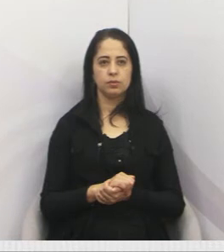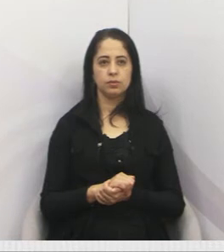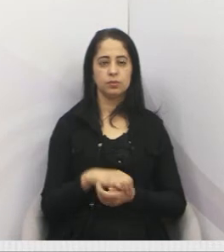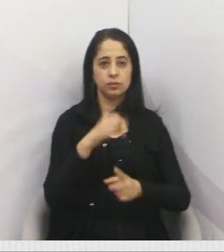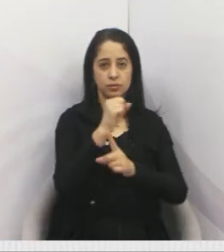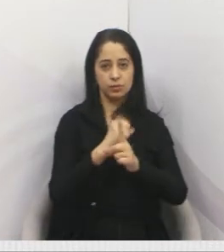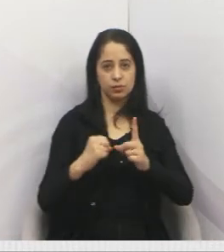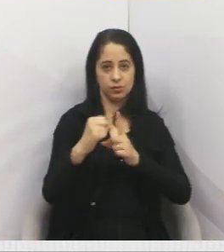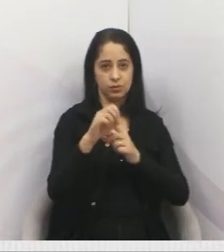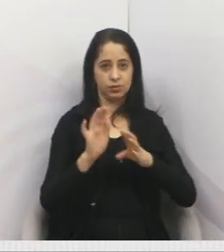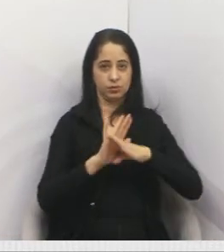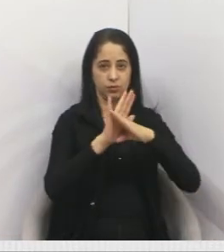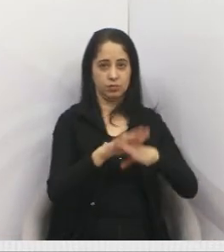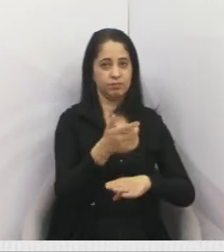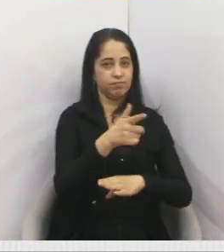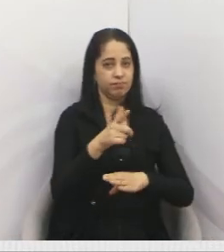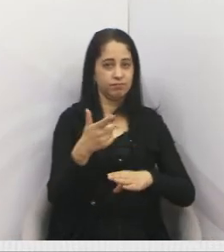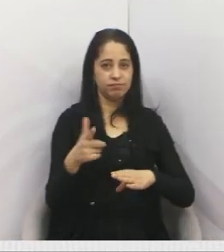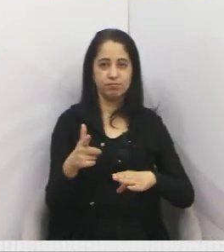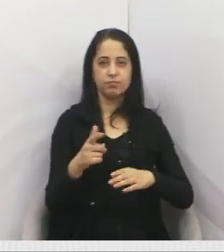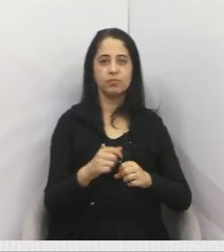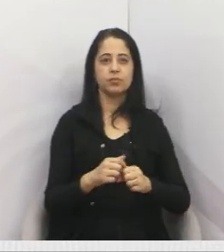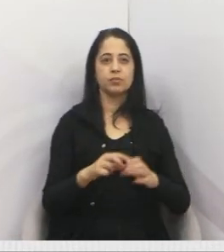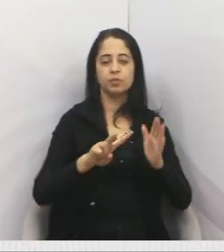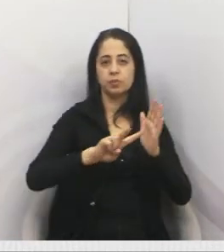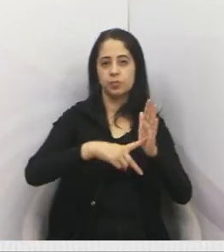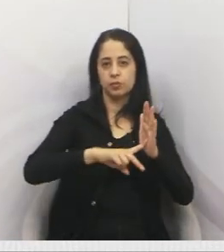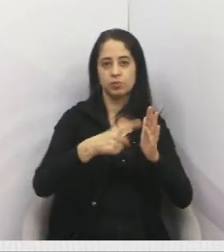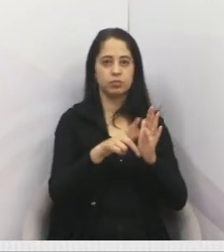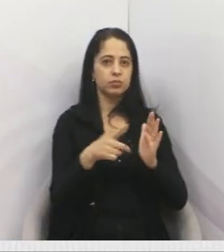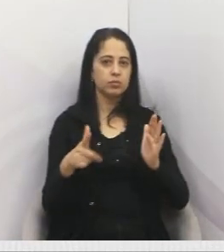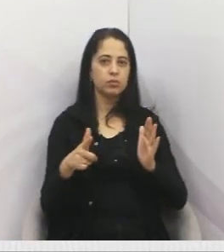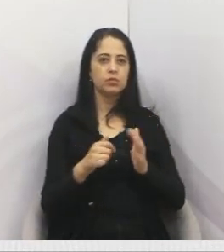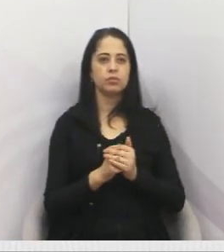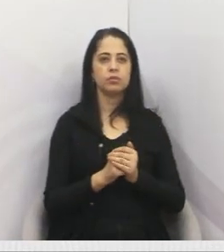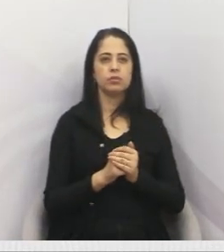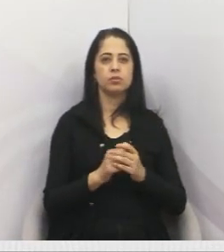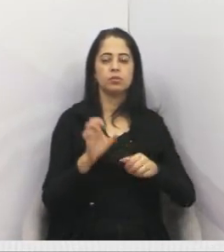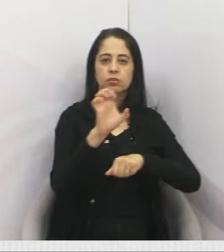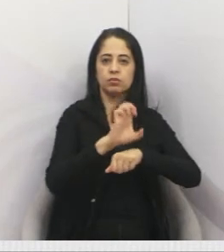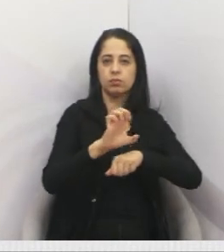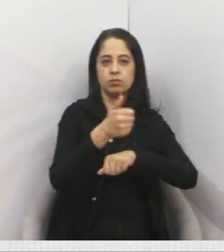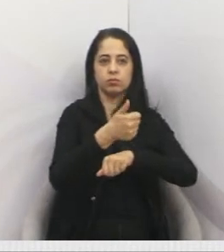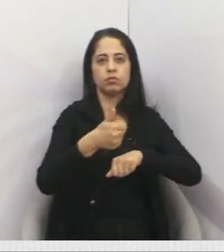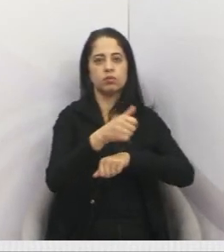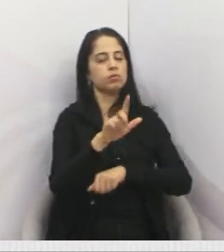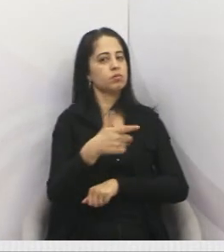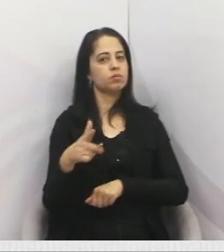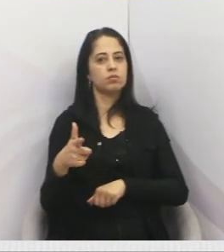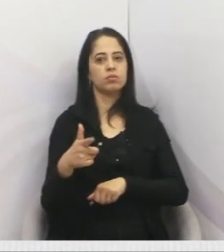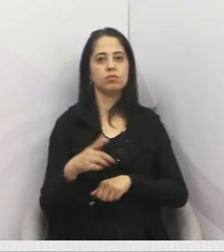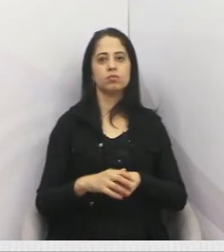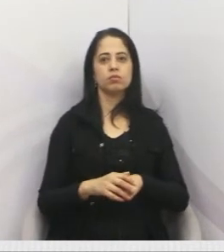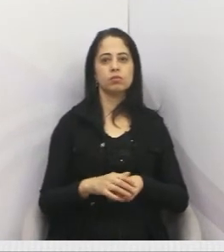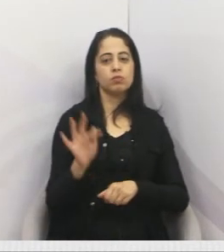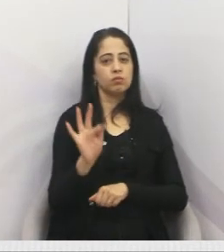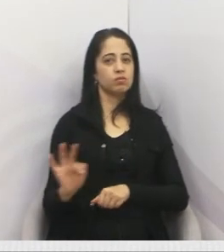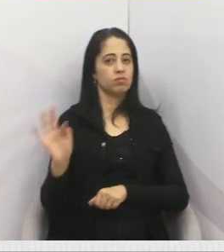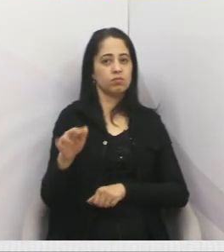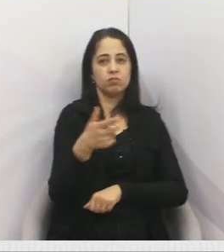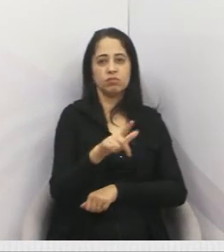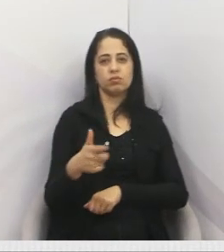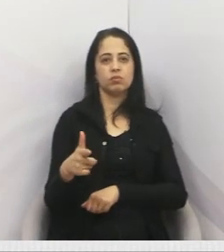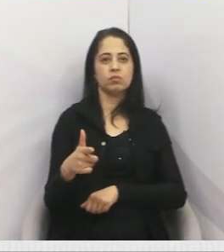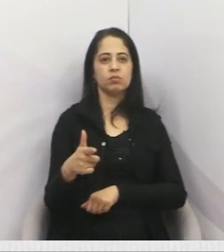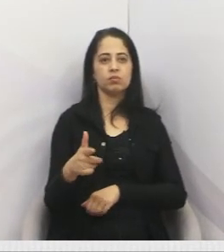Movimentos populares em branco, entidades de classe sindical em branco, empresas ou entidades profissionais em branco, entidades acadêmicas em